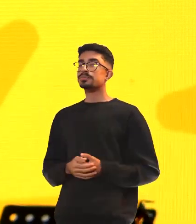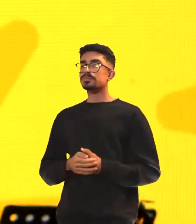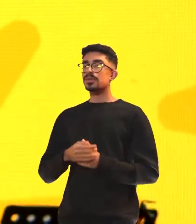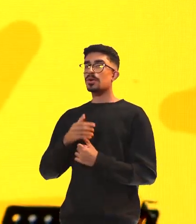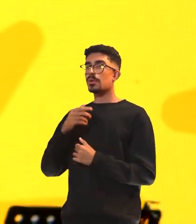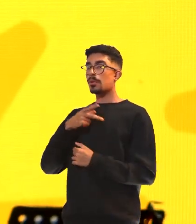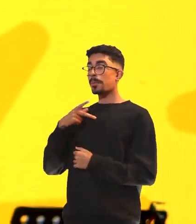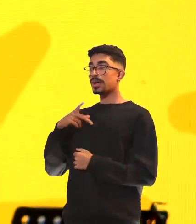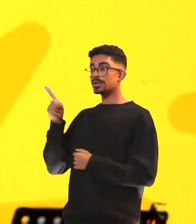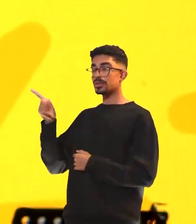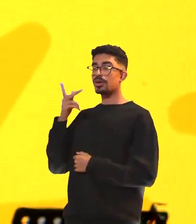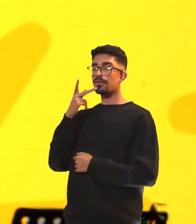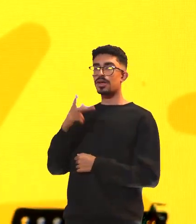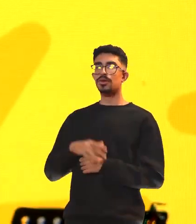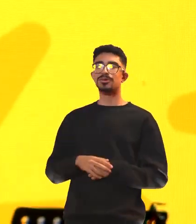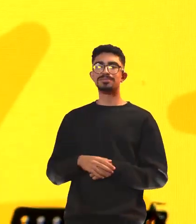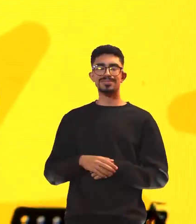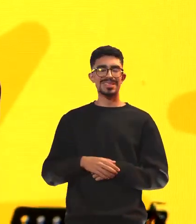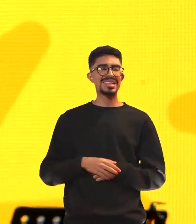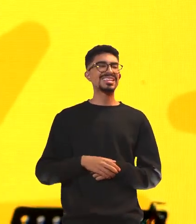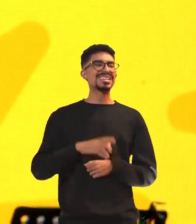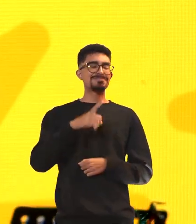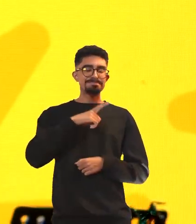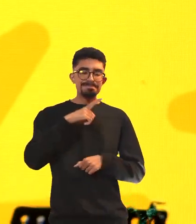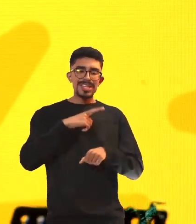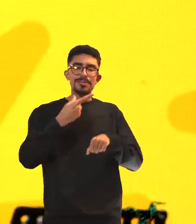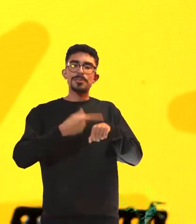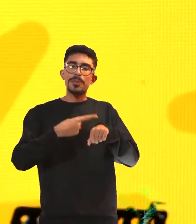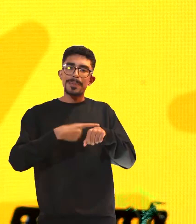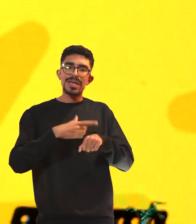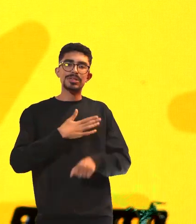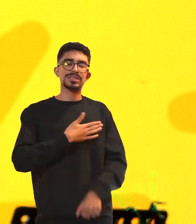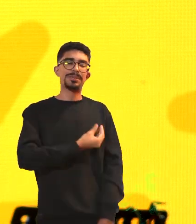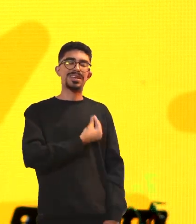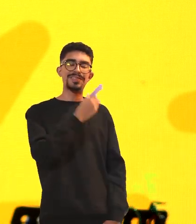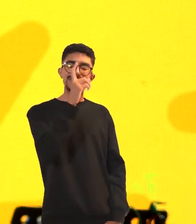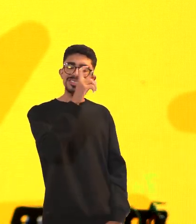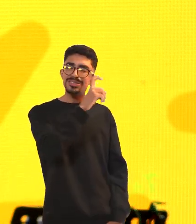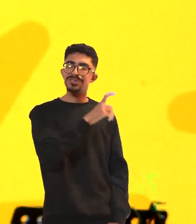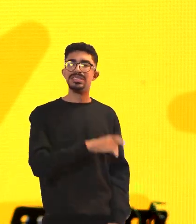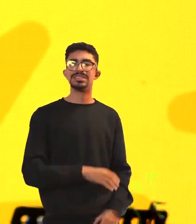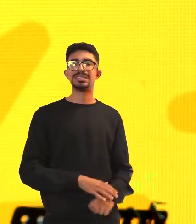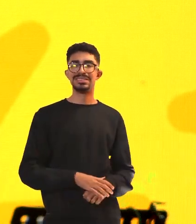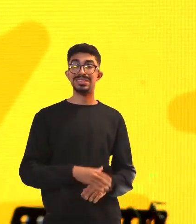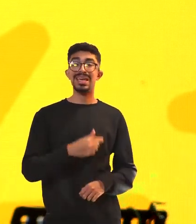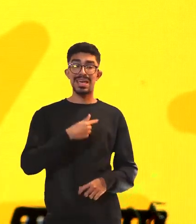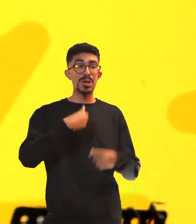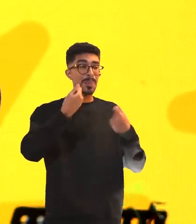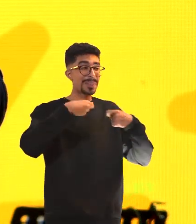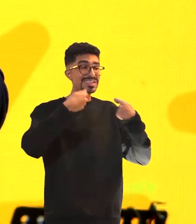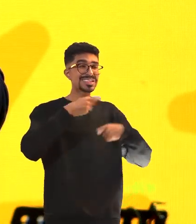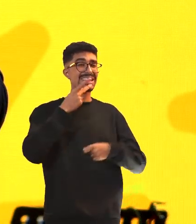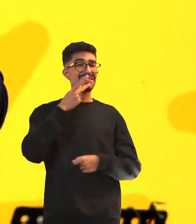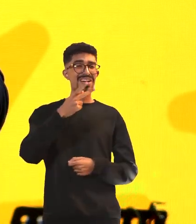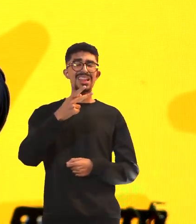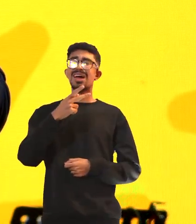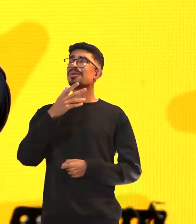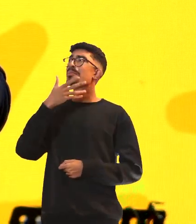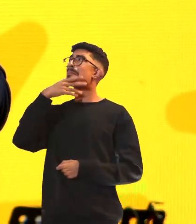momento que eu precisei admitir que eu amava o pecado. E aí Deus começou a me curar. Pesado, né? Forte